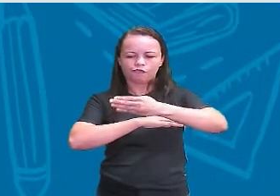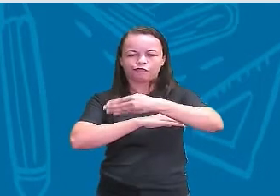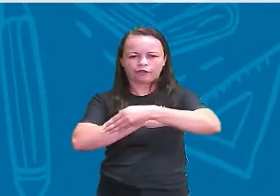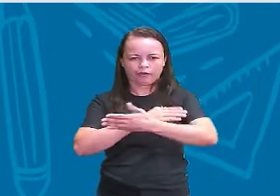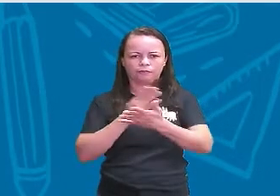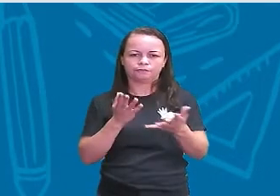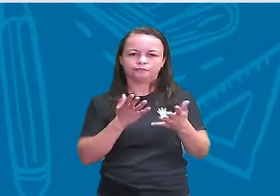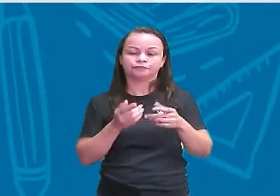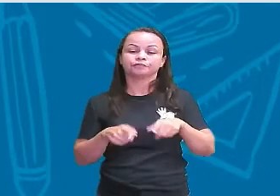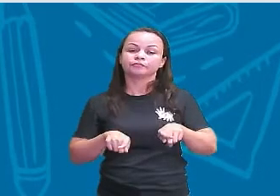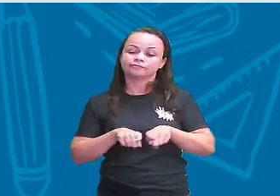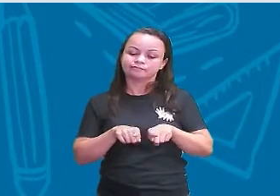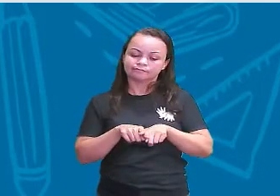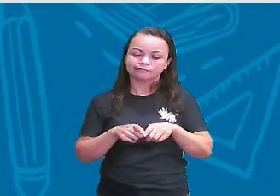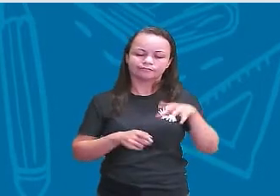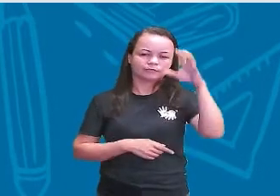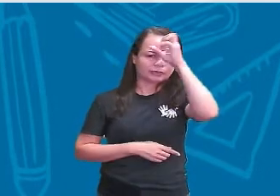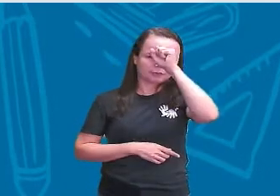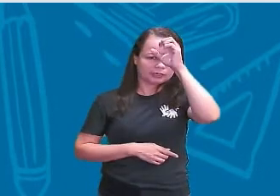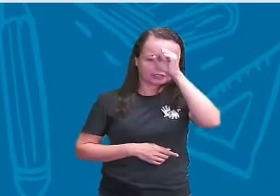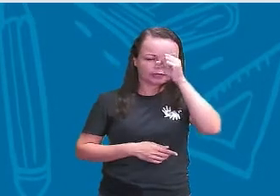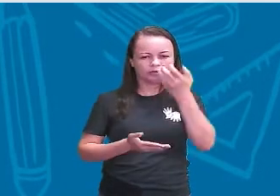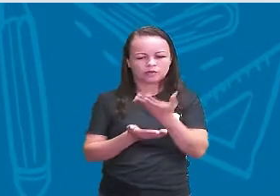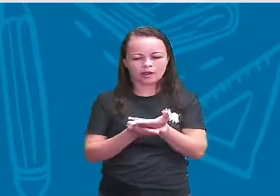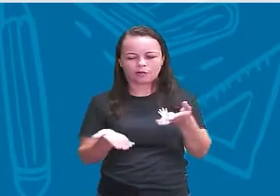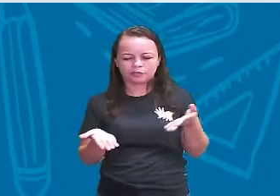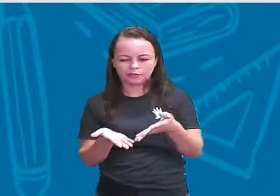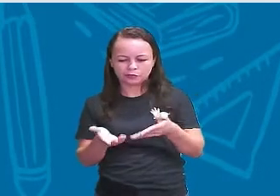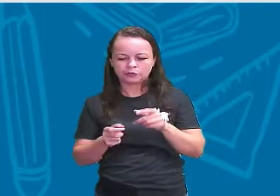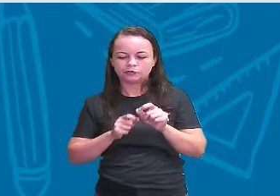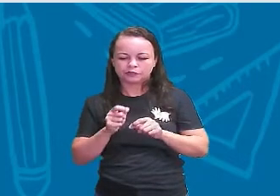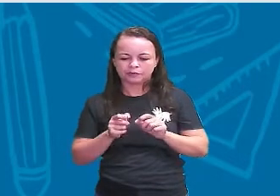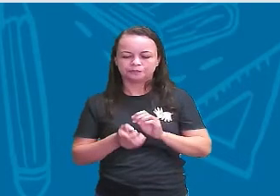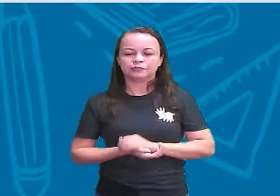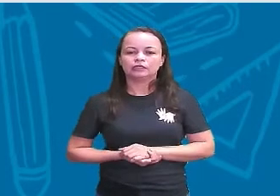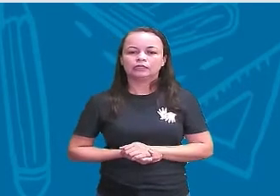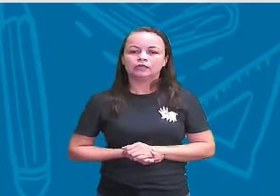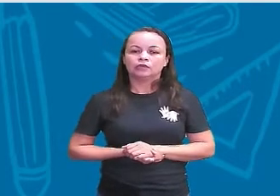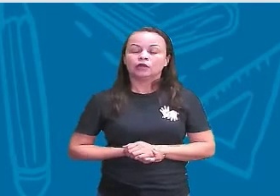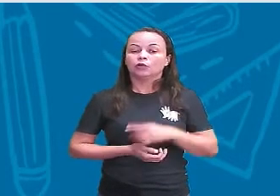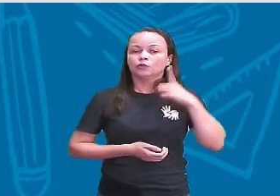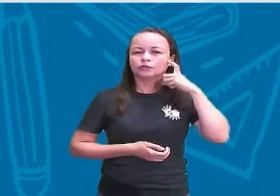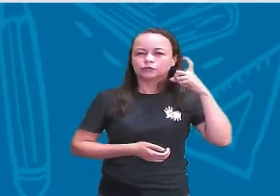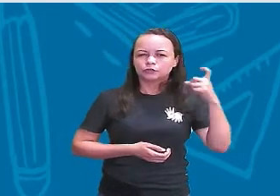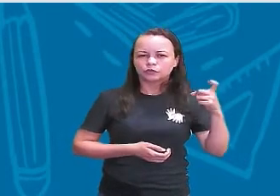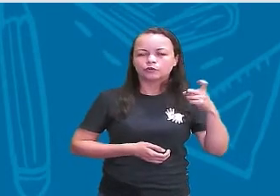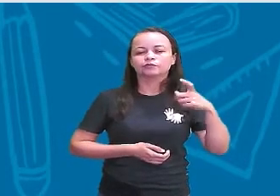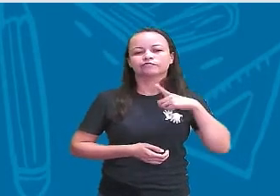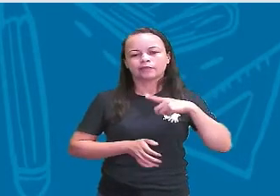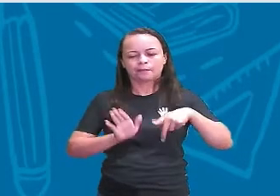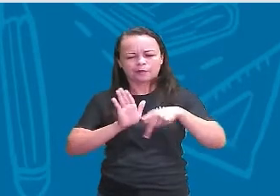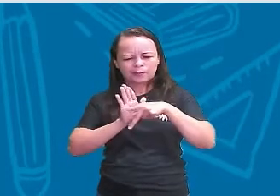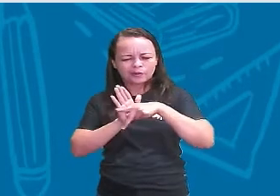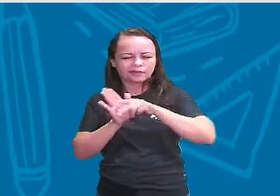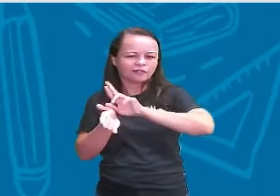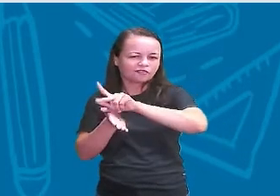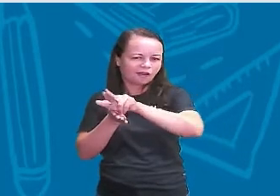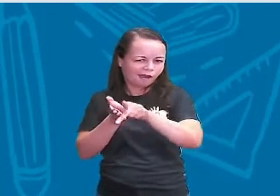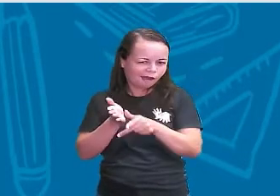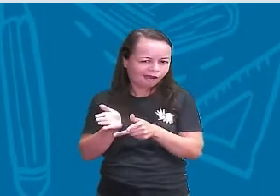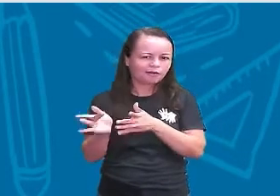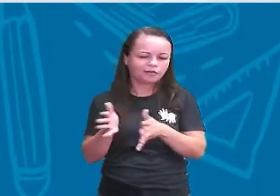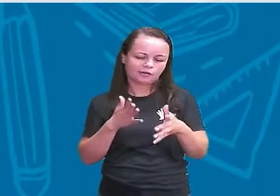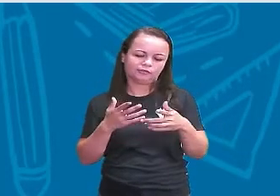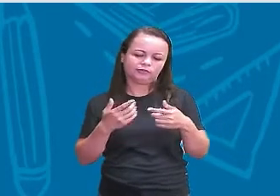E também nós aprendemos na nossa aula de hoje que os sons, eles possuem várias propriedades, né? Dentre elas